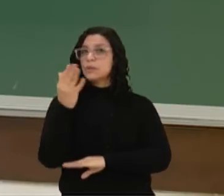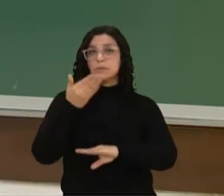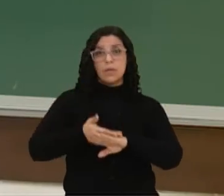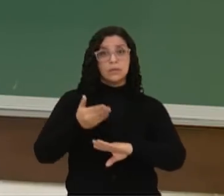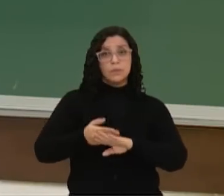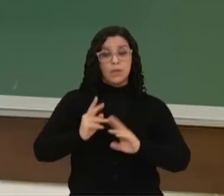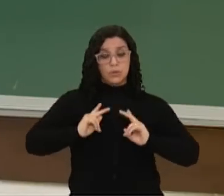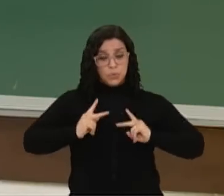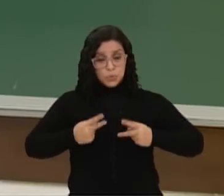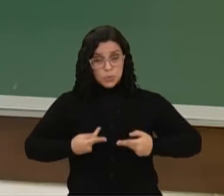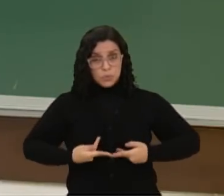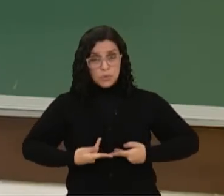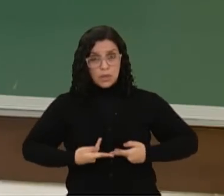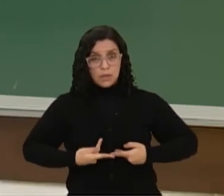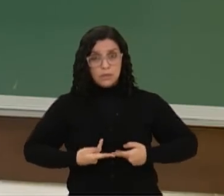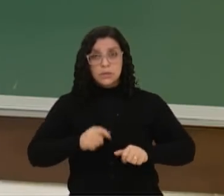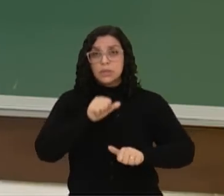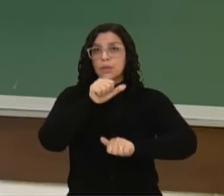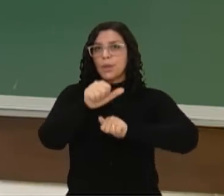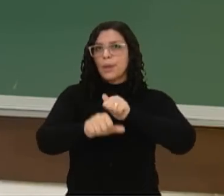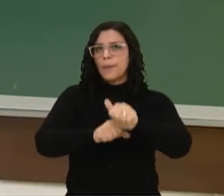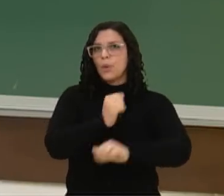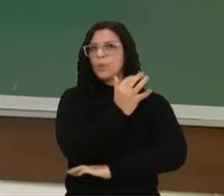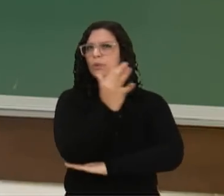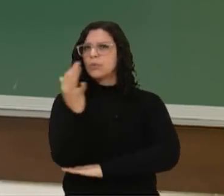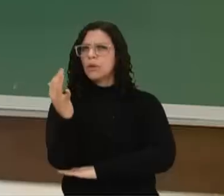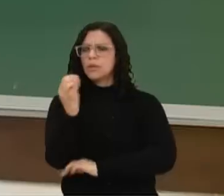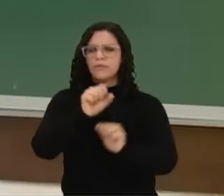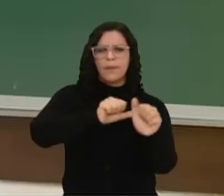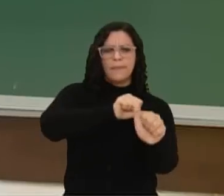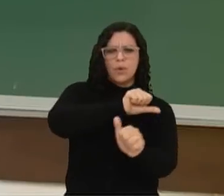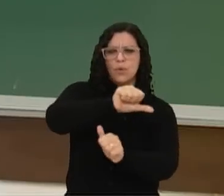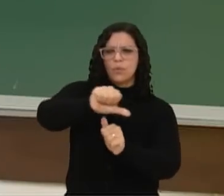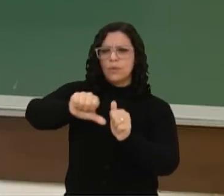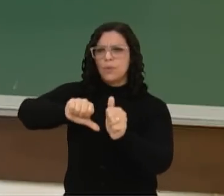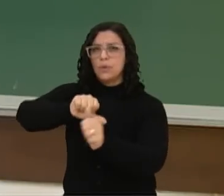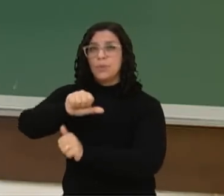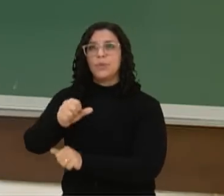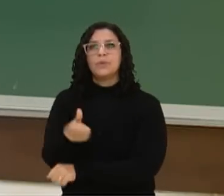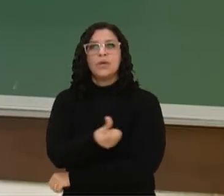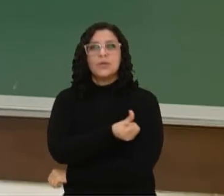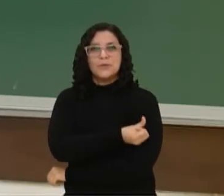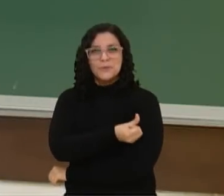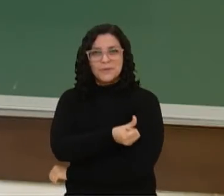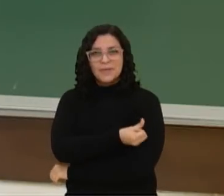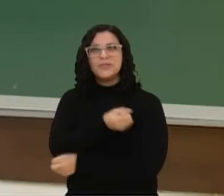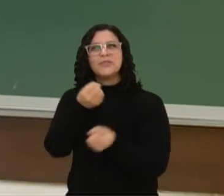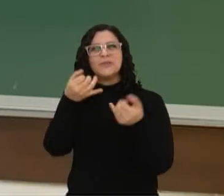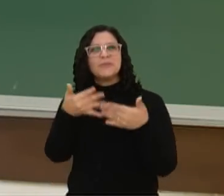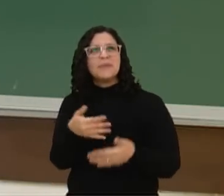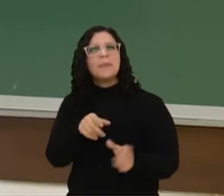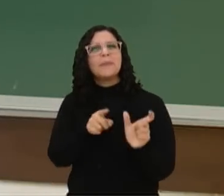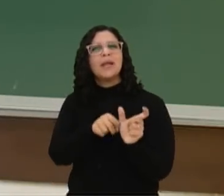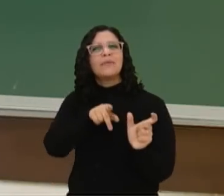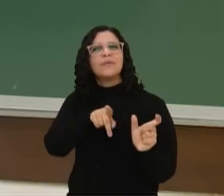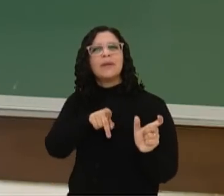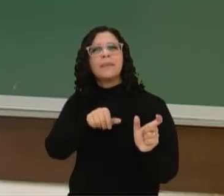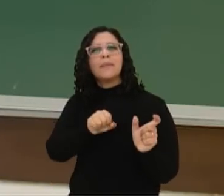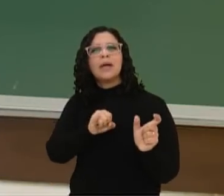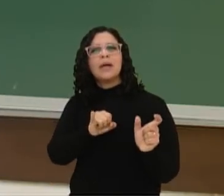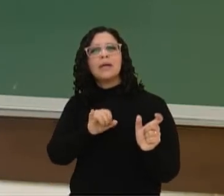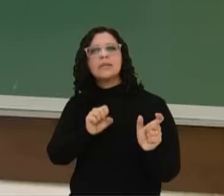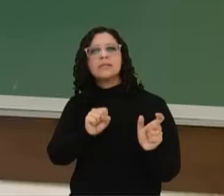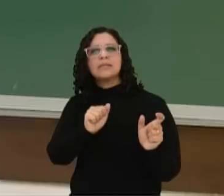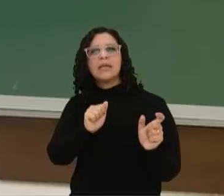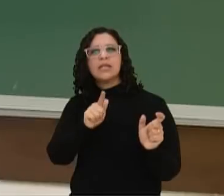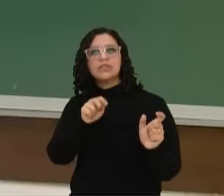e a natureza, e a alteração das paisagens. A gente viu lá no 6º ano o que são paisagens e tudo mais. E aí como